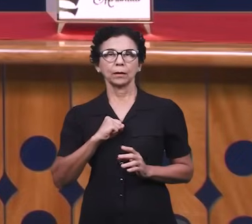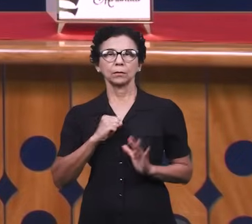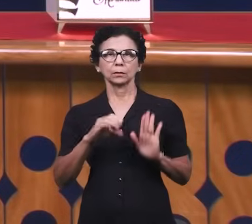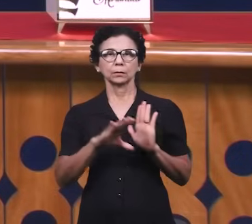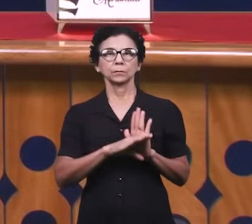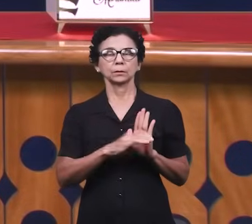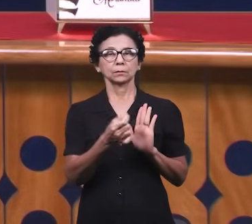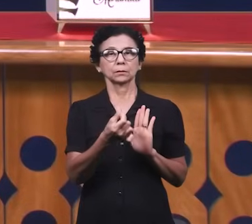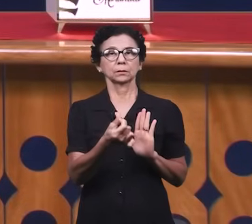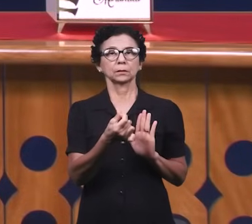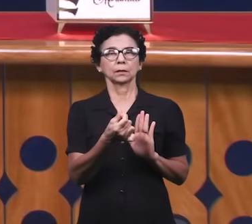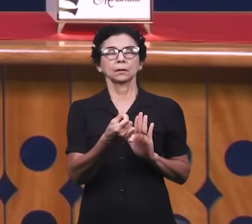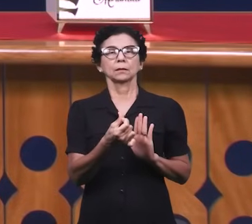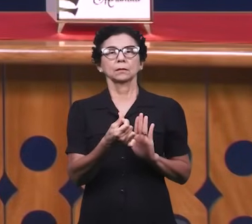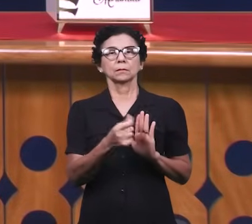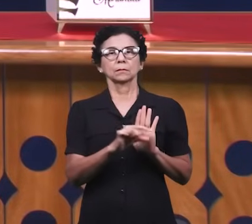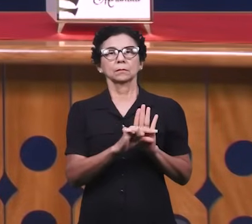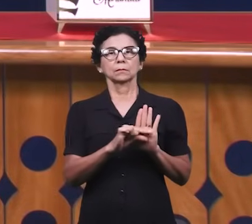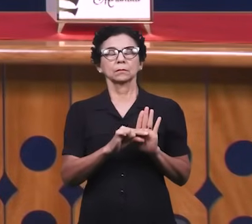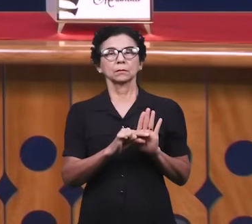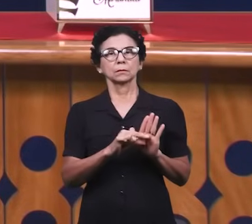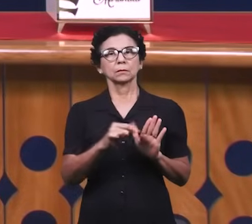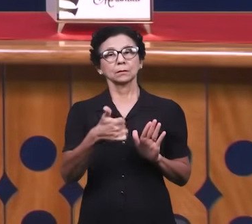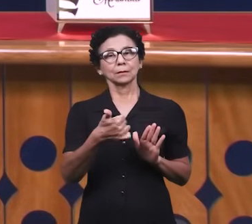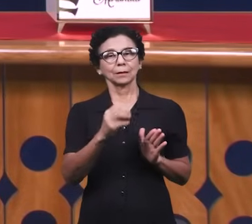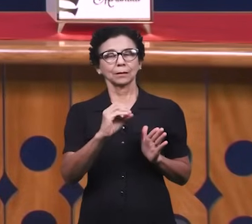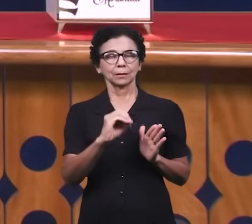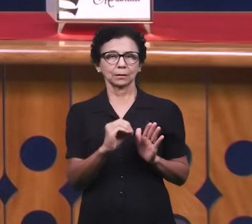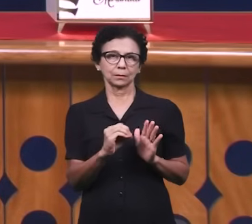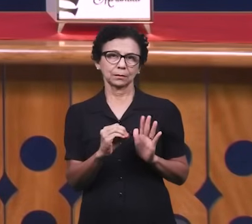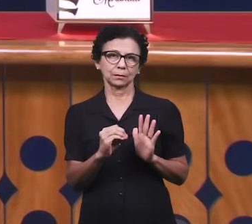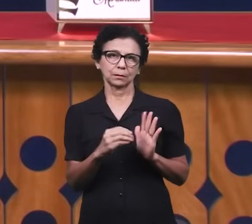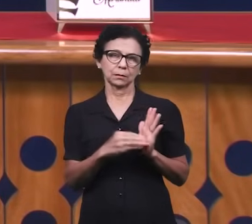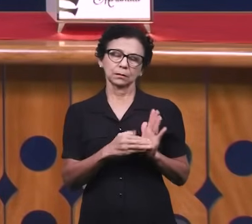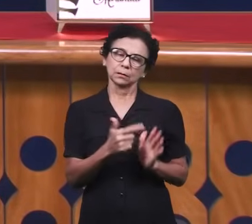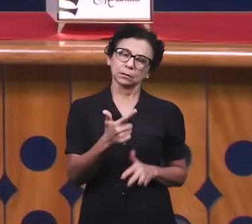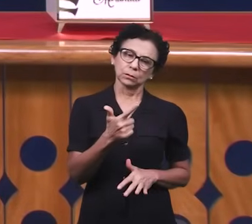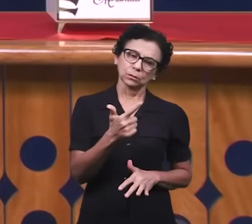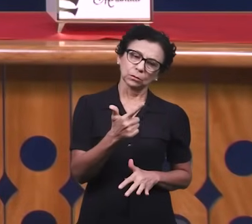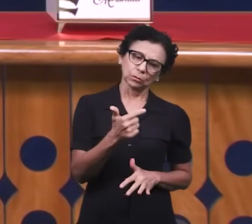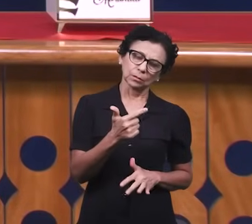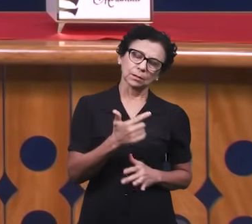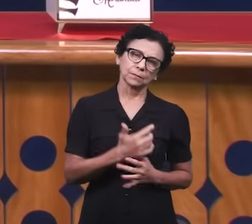capítulo 6, versos de 10 a 12.